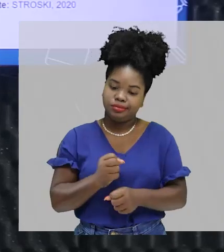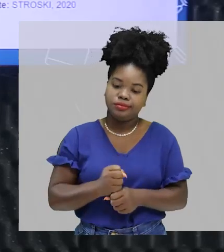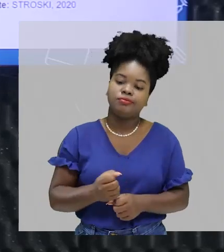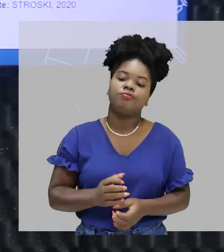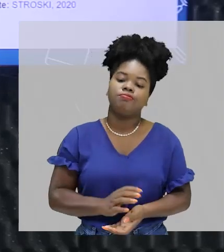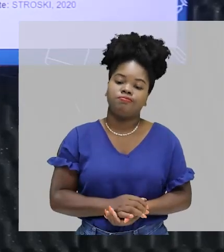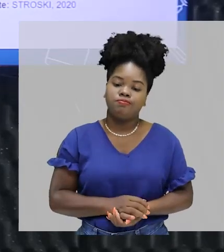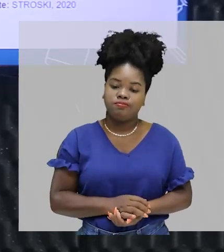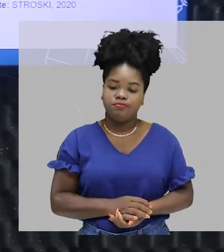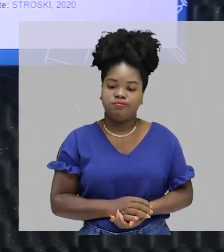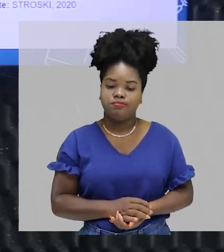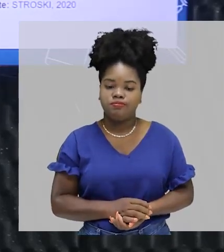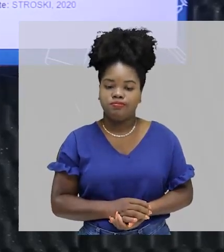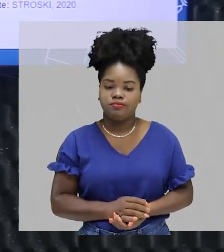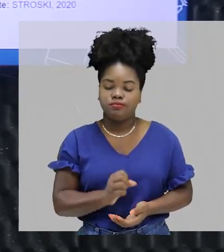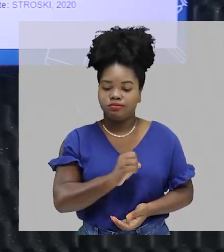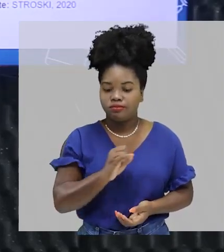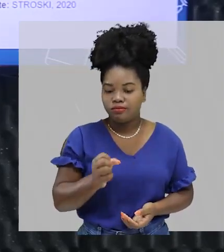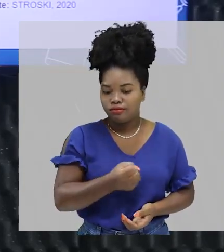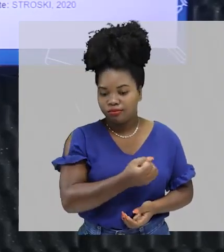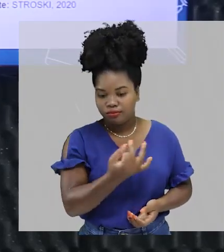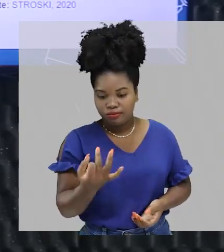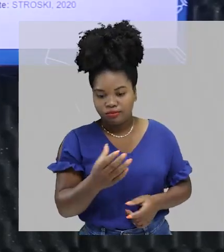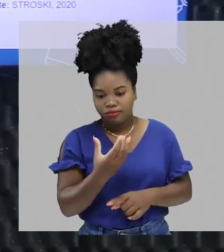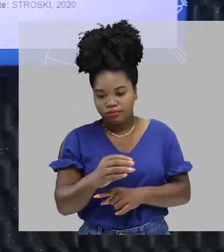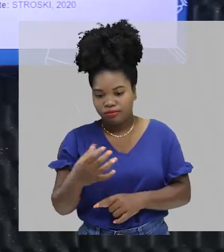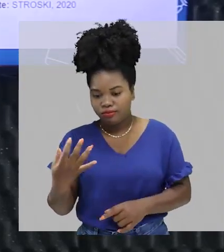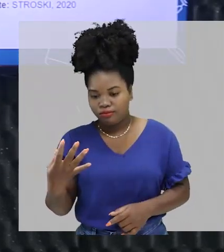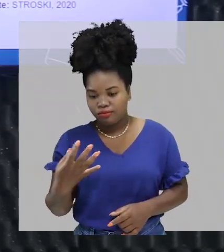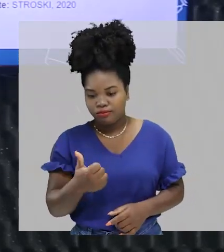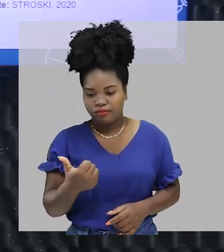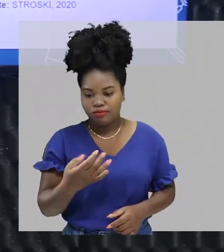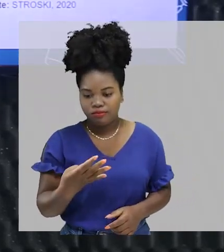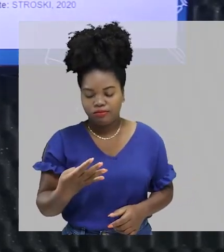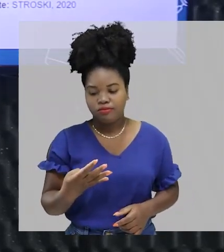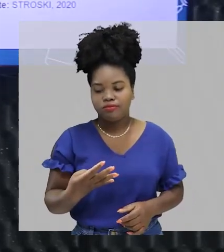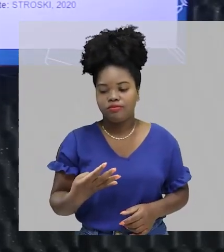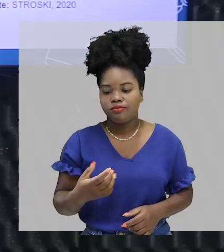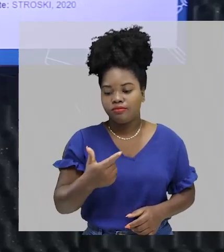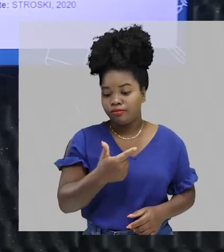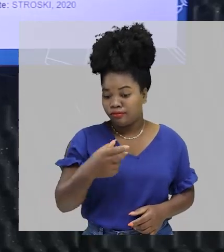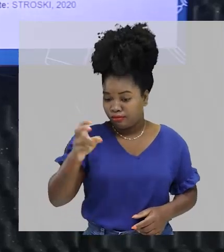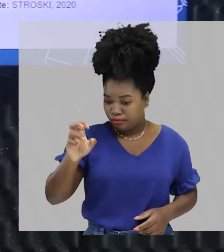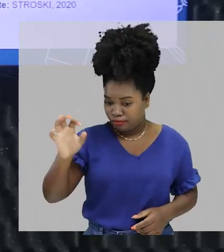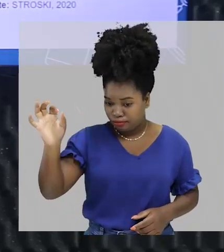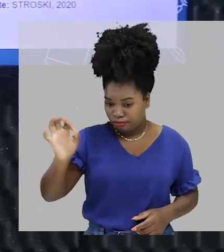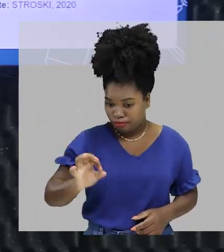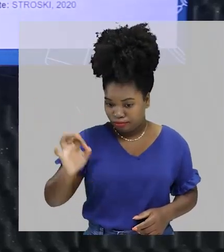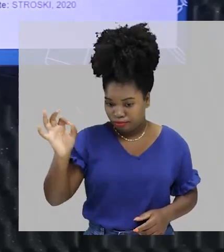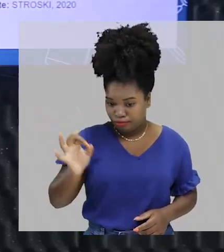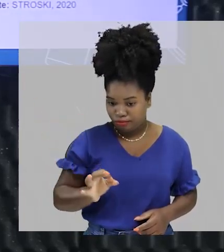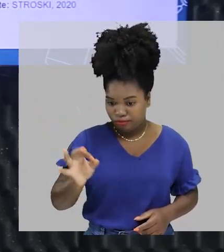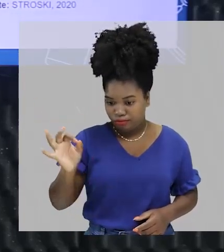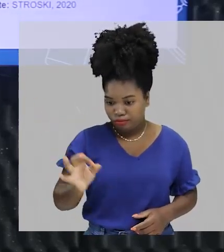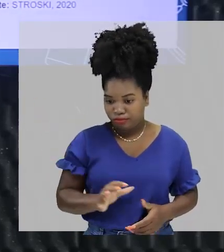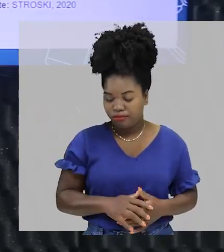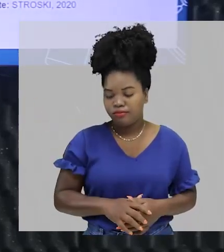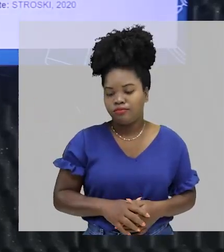de bola? Se a quantidade de carbono 14 for equivalente a 25%,